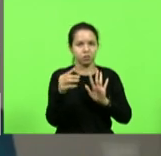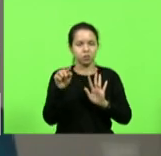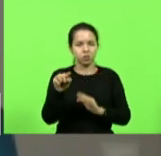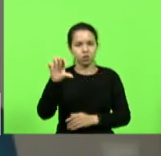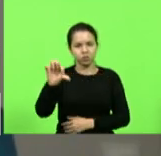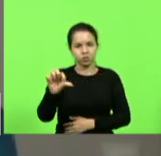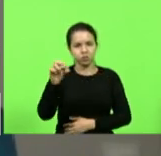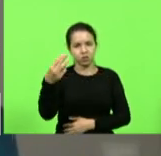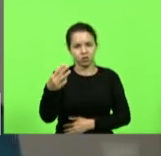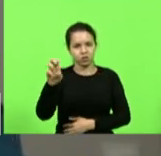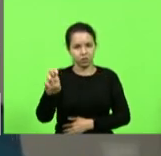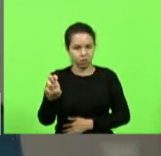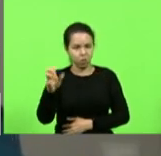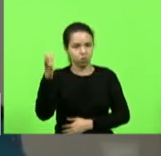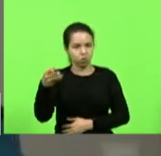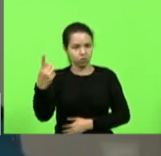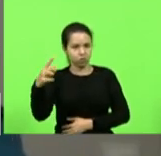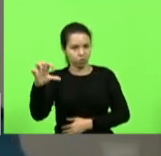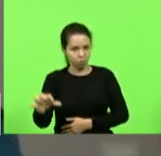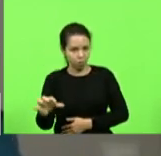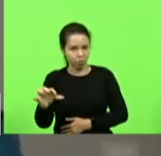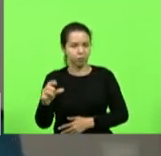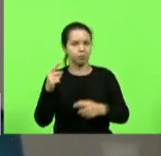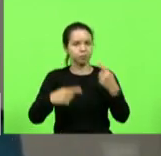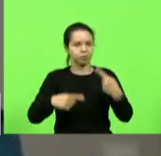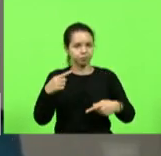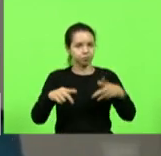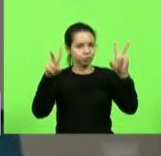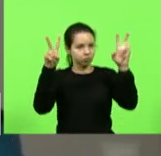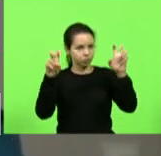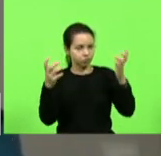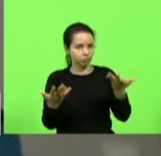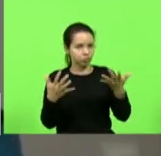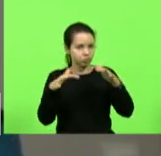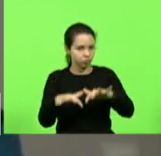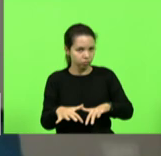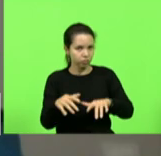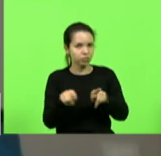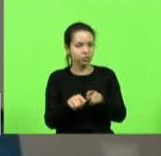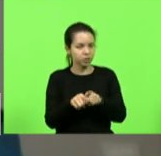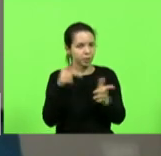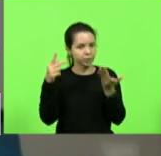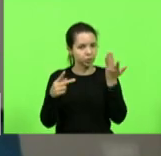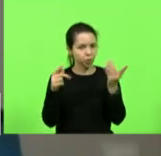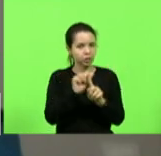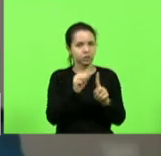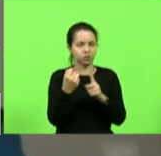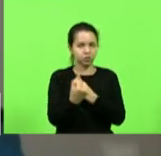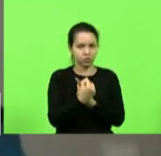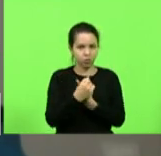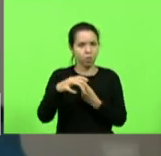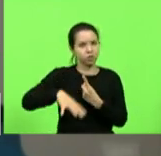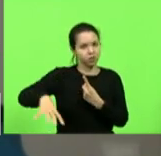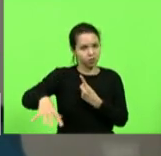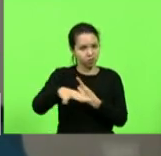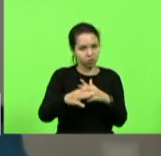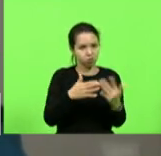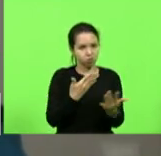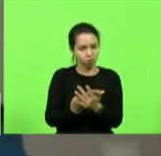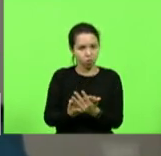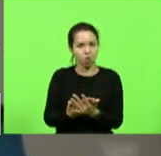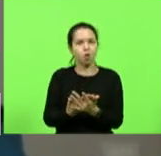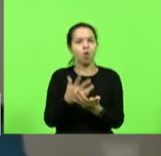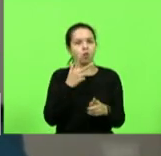13.935, de 2019, que trata, então, da inclusão aí das psicólogas e dos assistentes sociais nesses espaços, ele é uma conquista